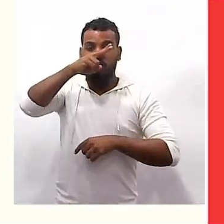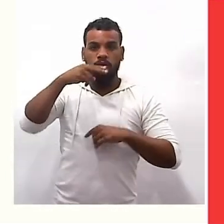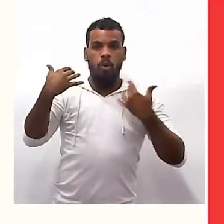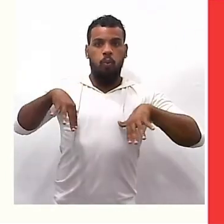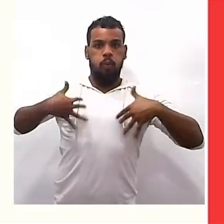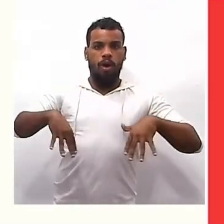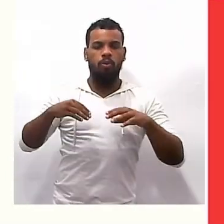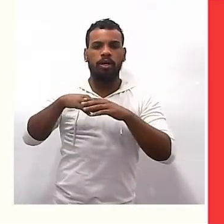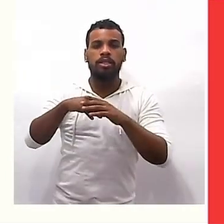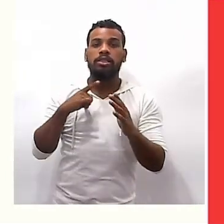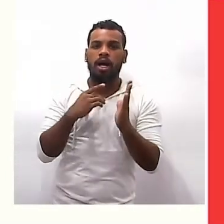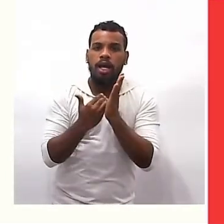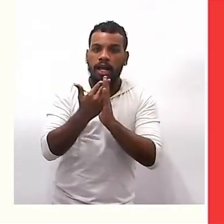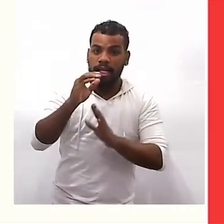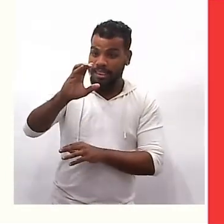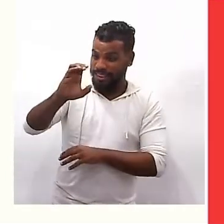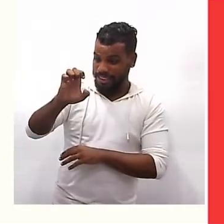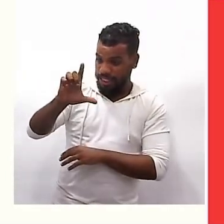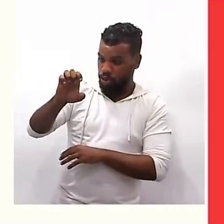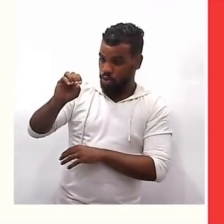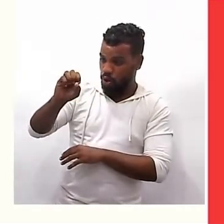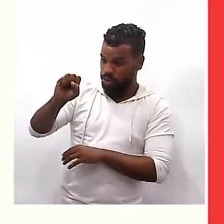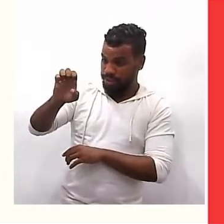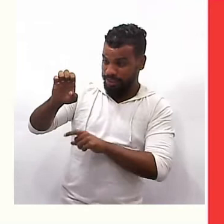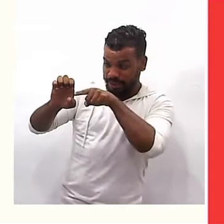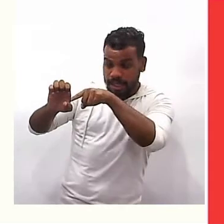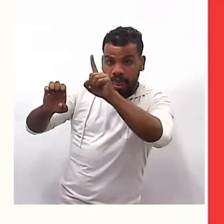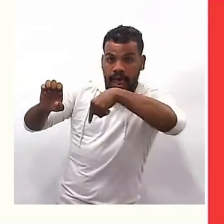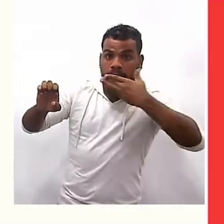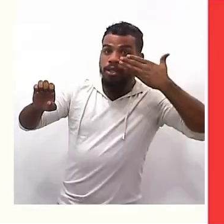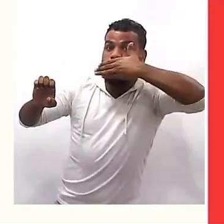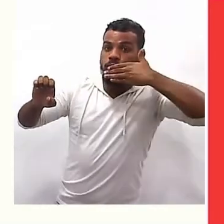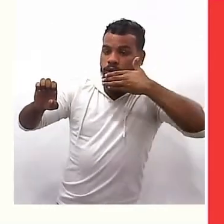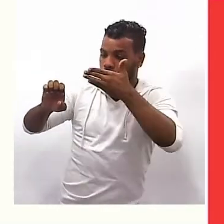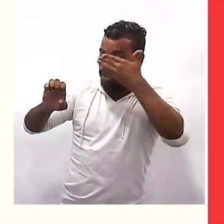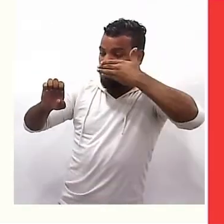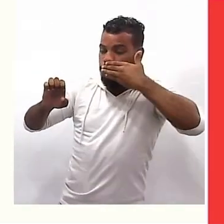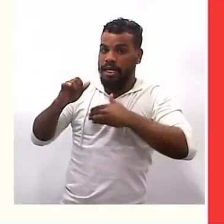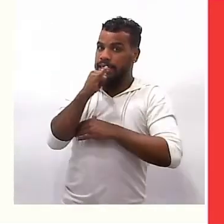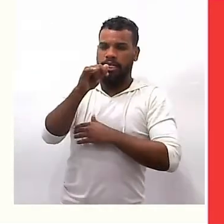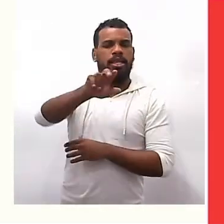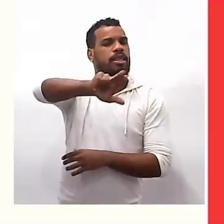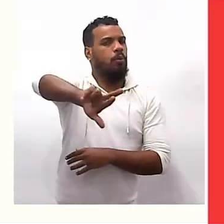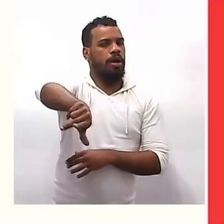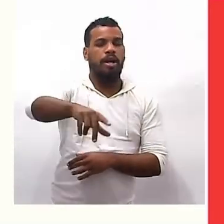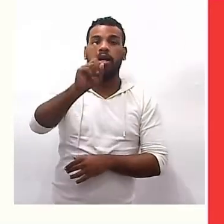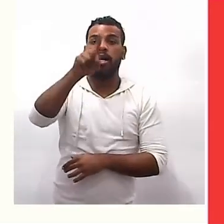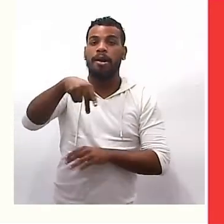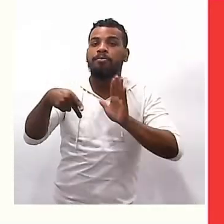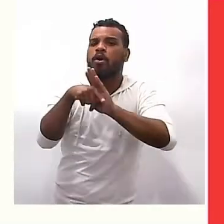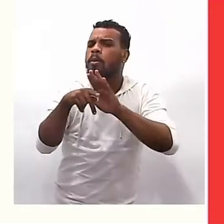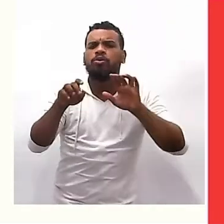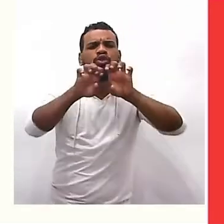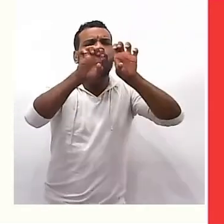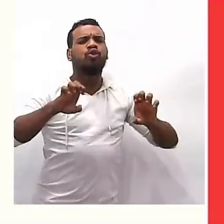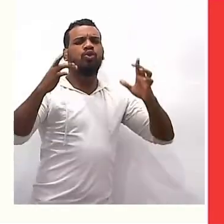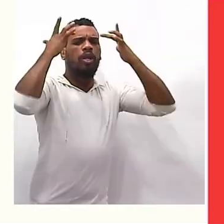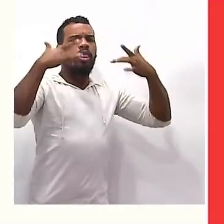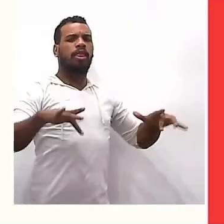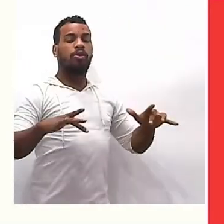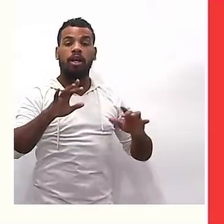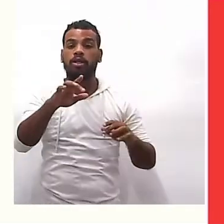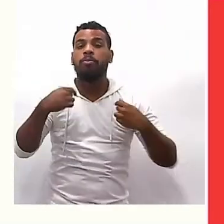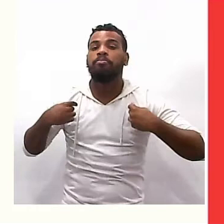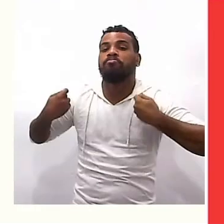que celulose é um açúcar. Mas a celulose não é um açúcar energético, é um açúcar estrutural. E eu estou precisando de um